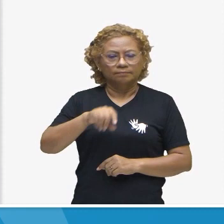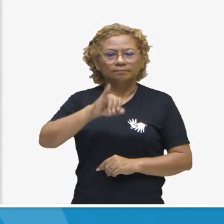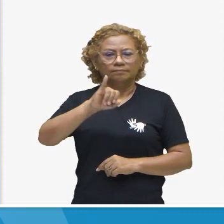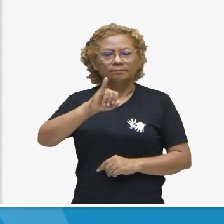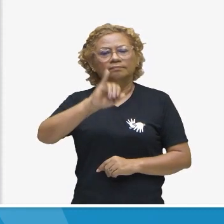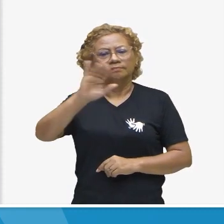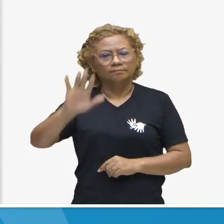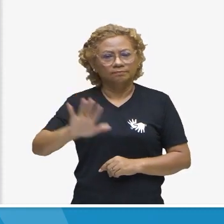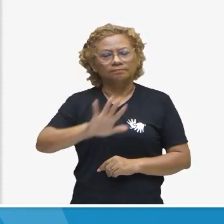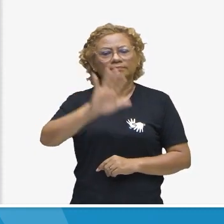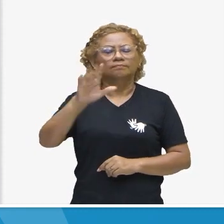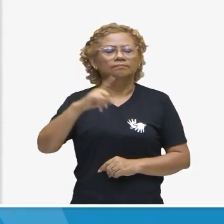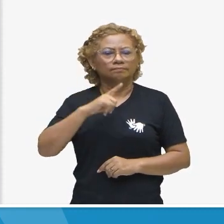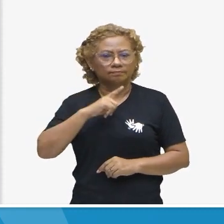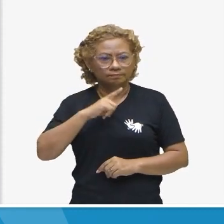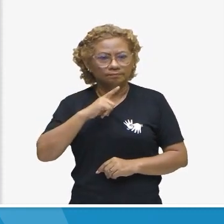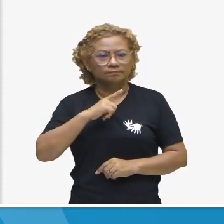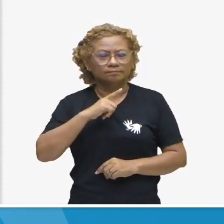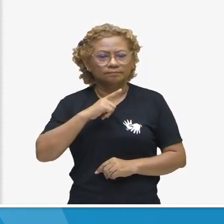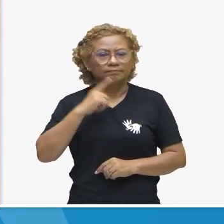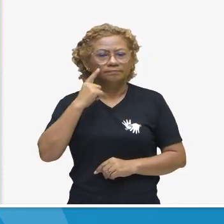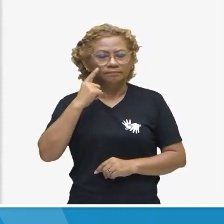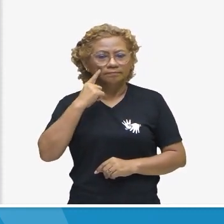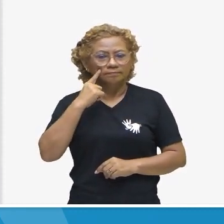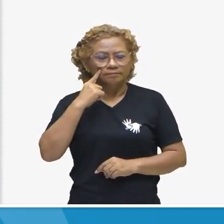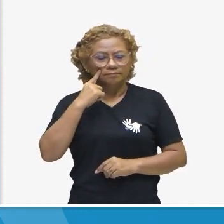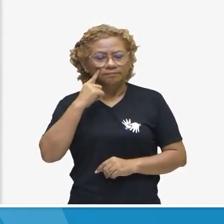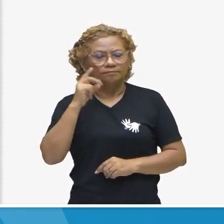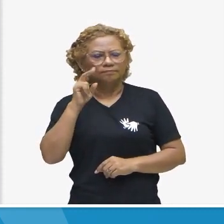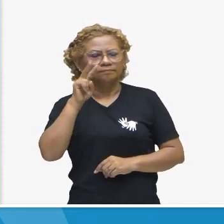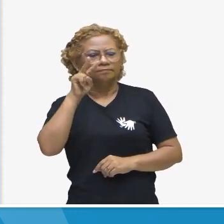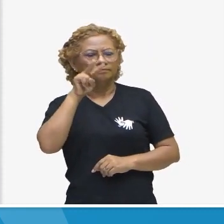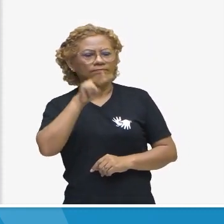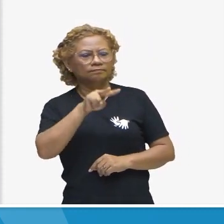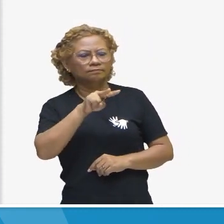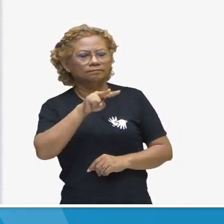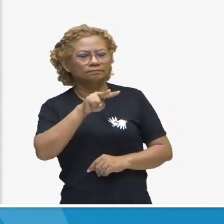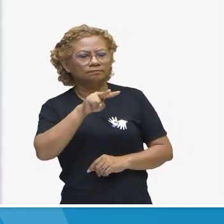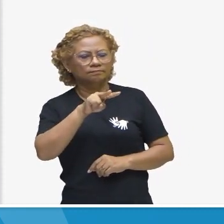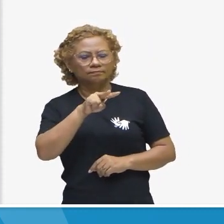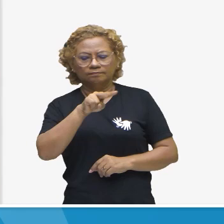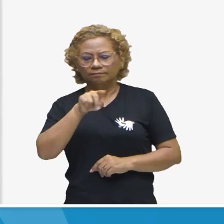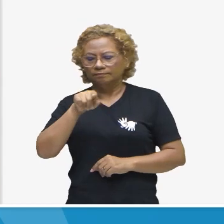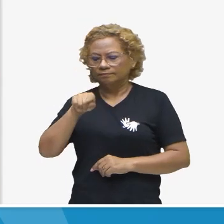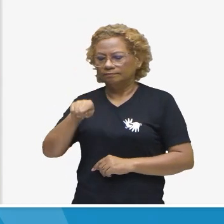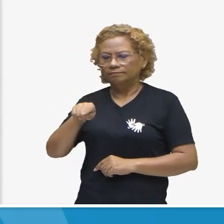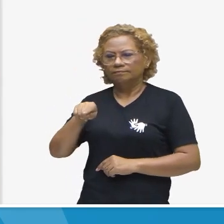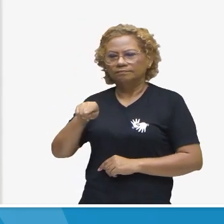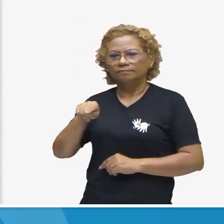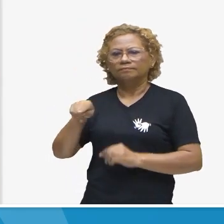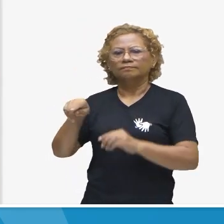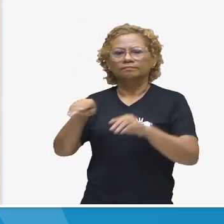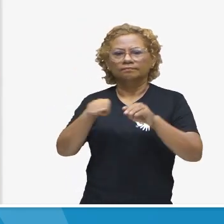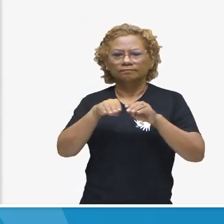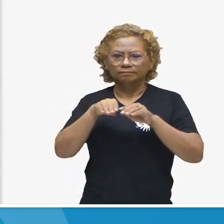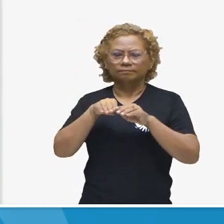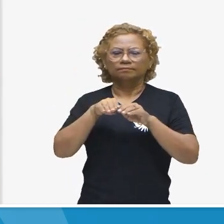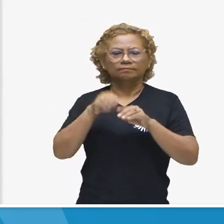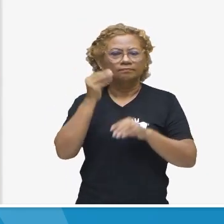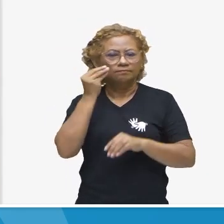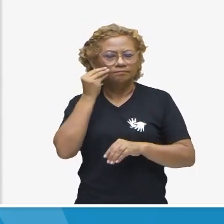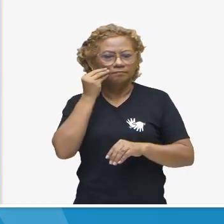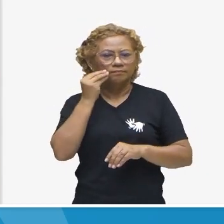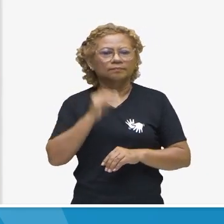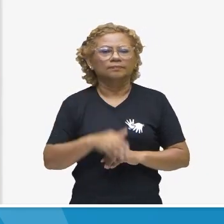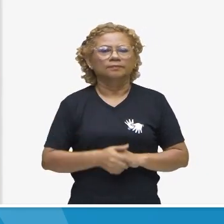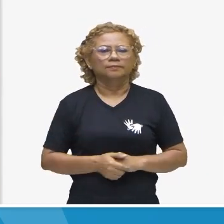é projetar, tá? É refletir a sombra de um objeto sobre um plano, ok? Vamos ver agora o que